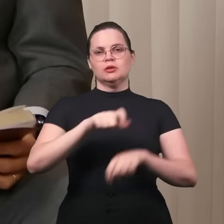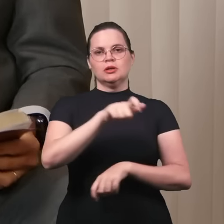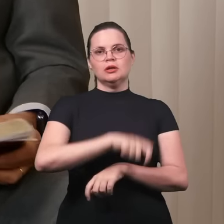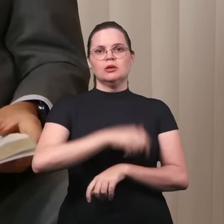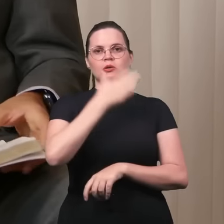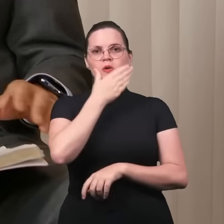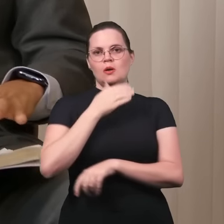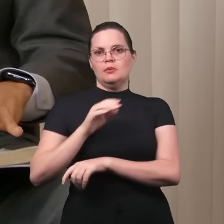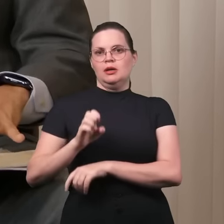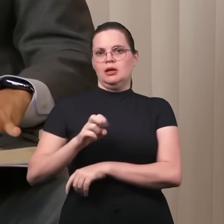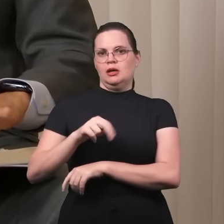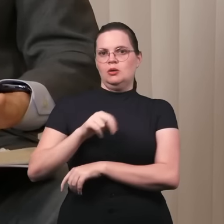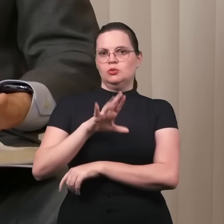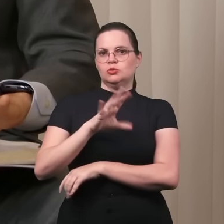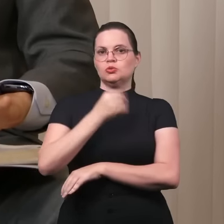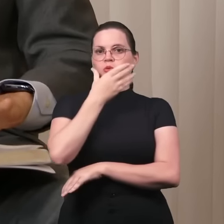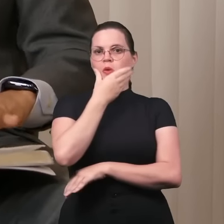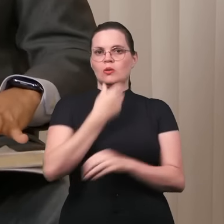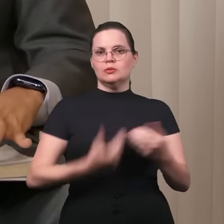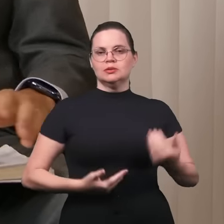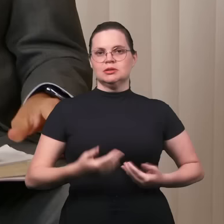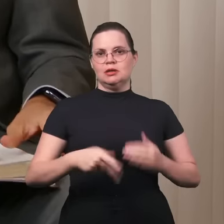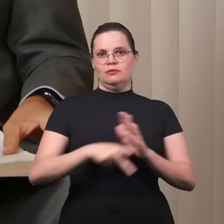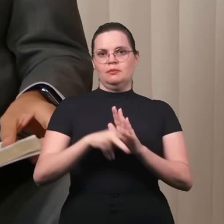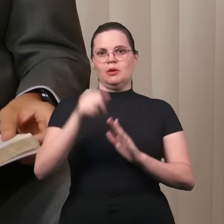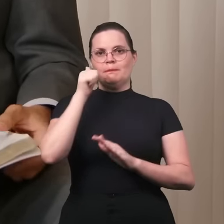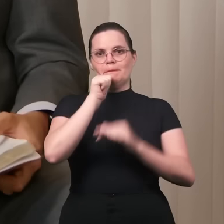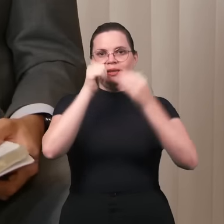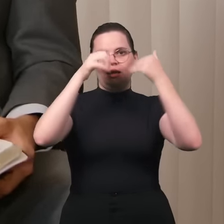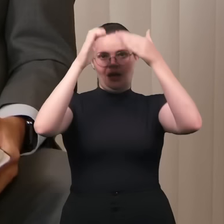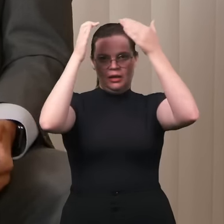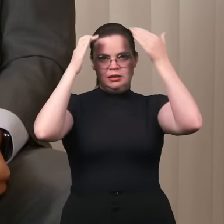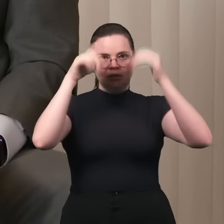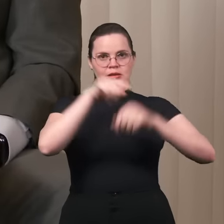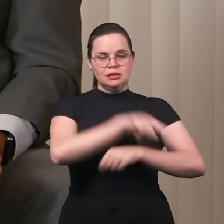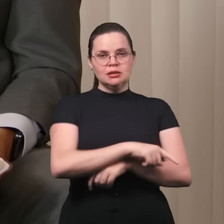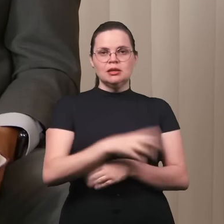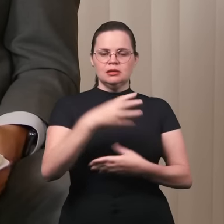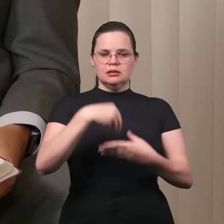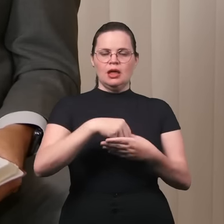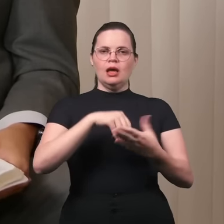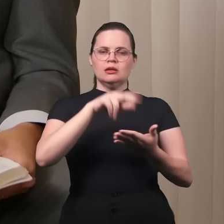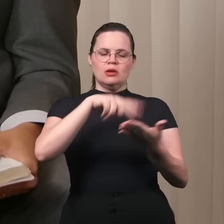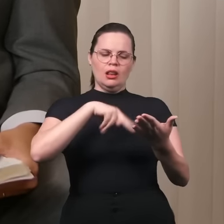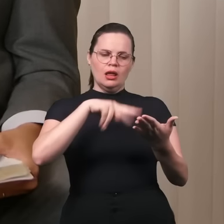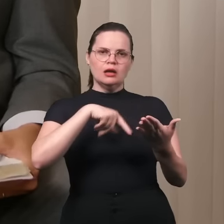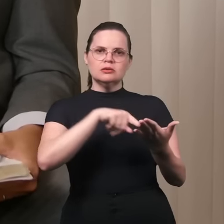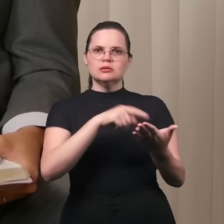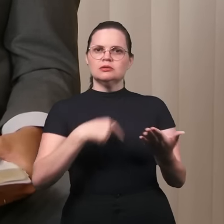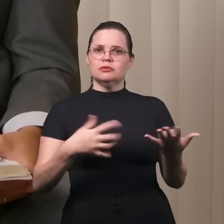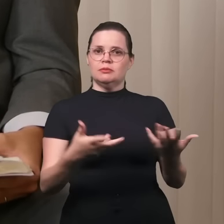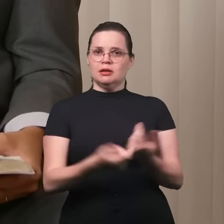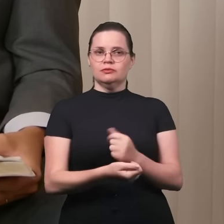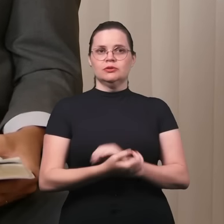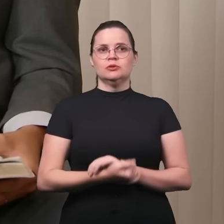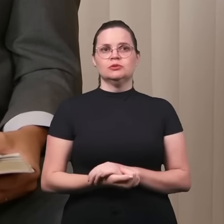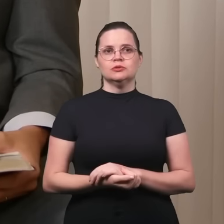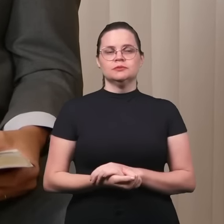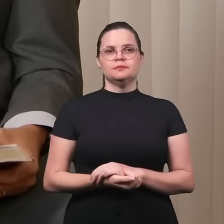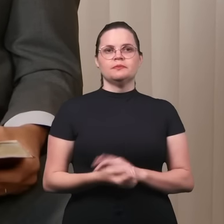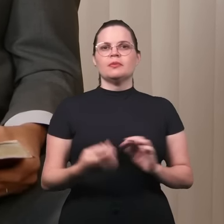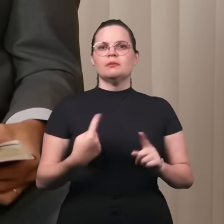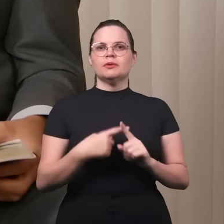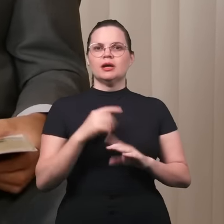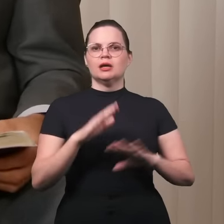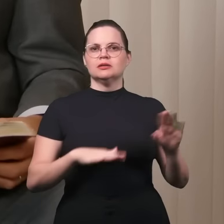Foi algo assim maravilhoso, porque muitas vezes a pessoa vai a um culto, né? Mas muitas